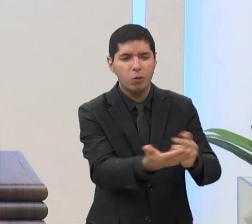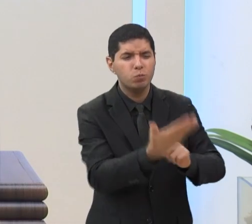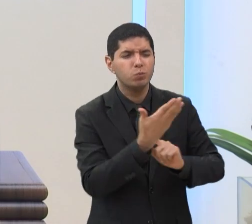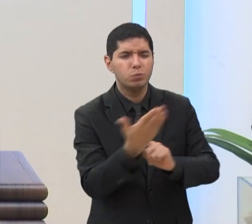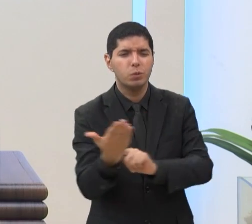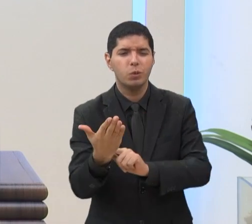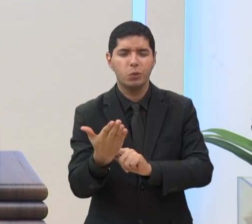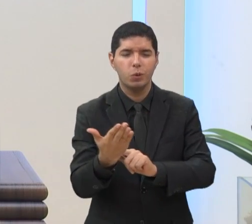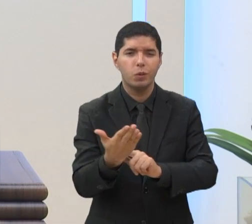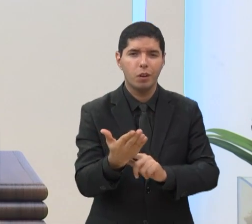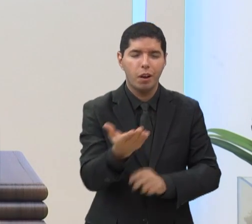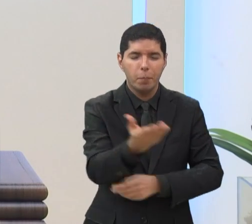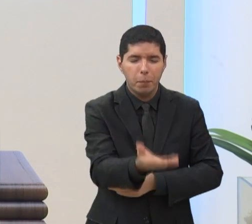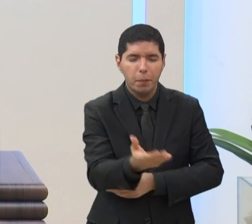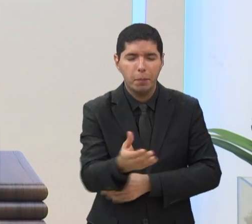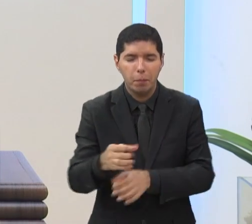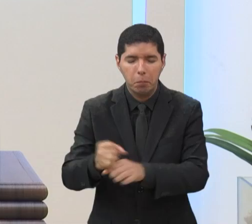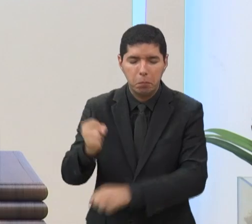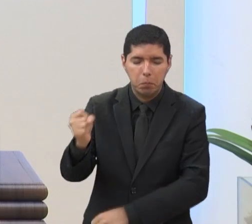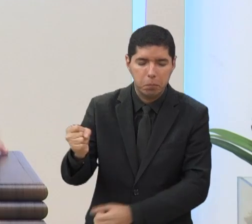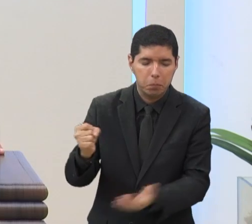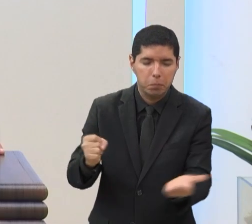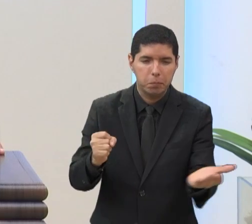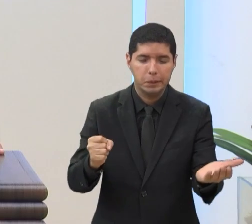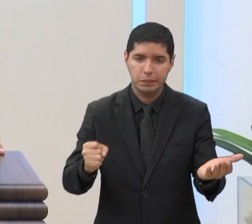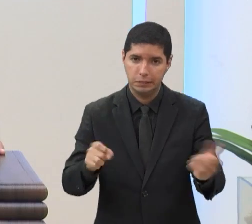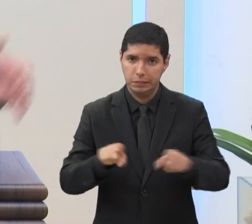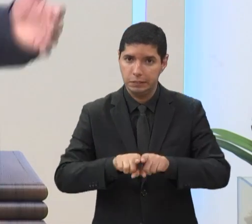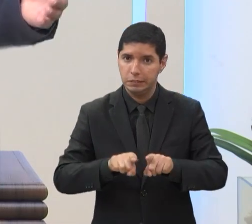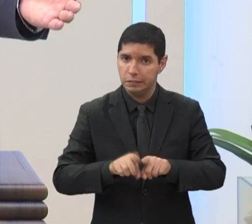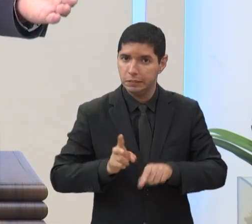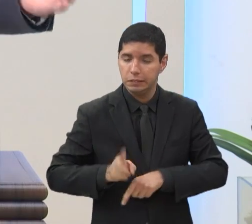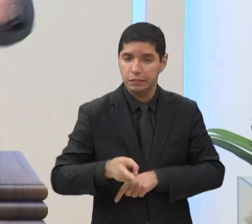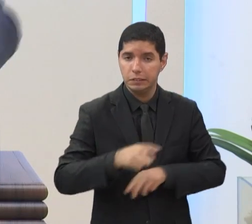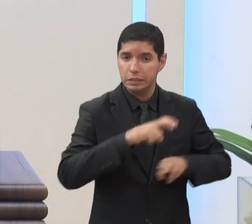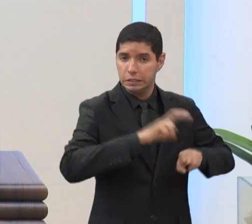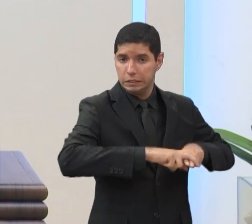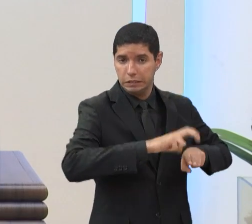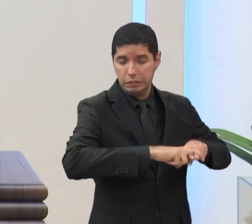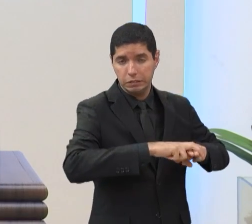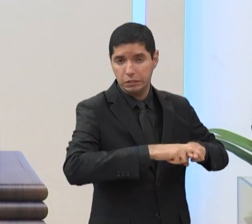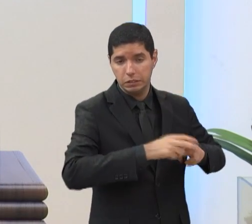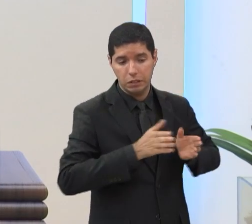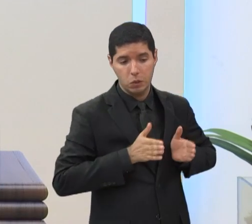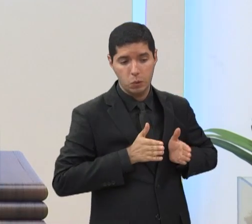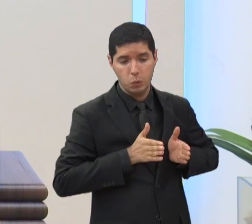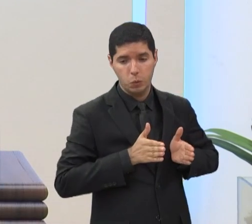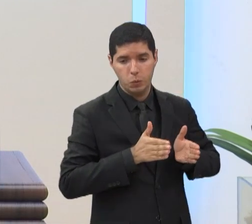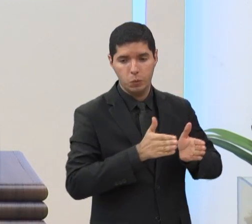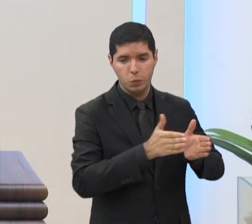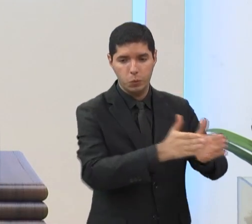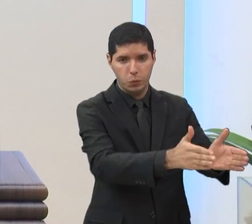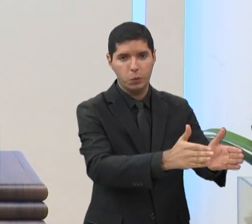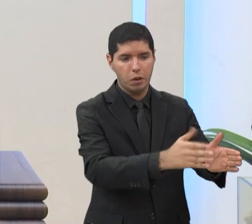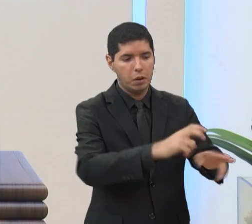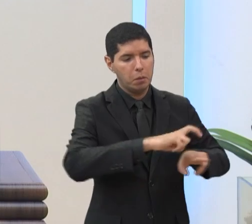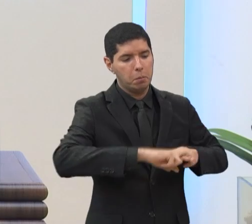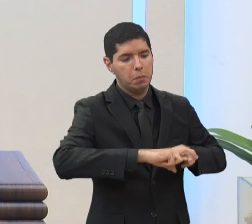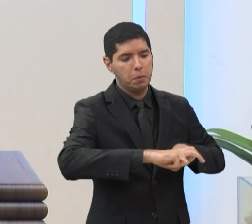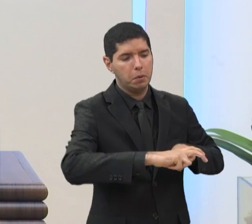financeiras para a sobrevivência. E aquele cego vivia assentado no caminho e mendigava.